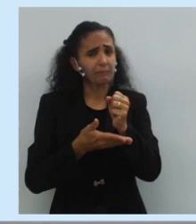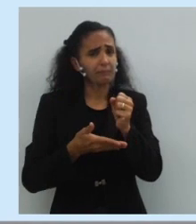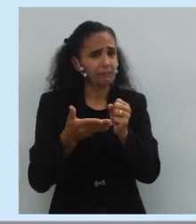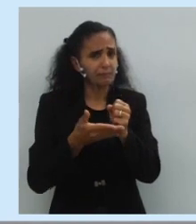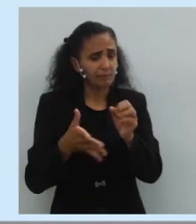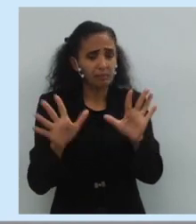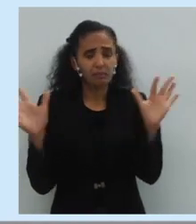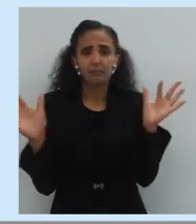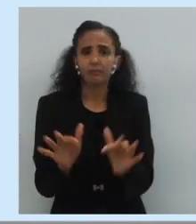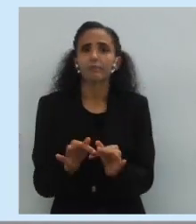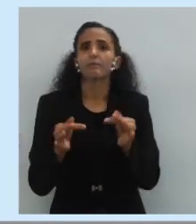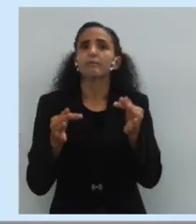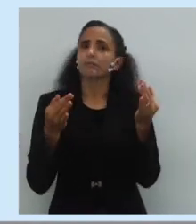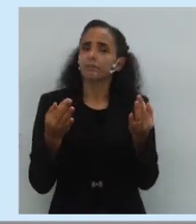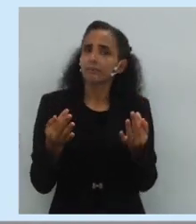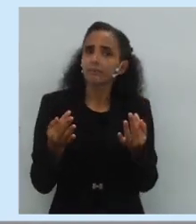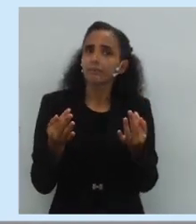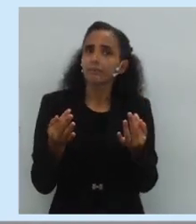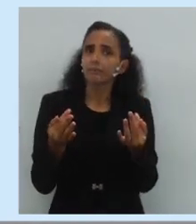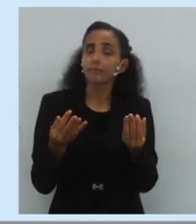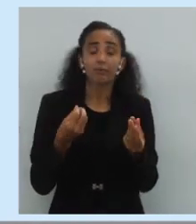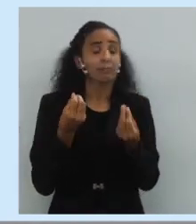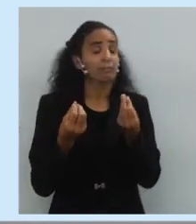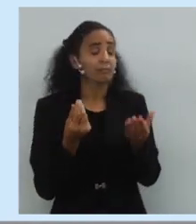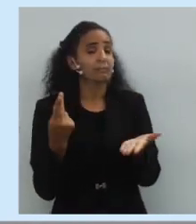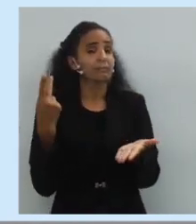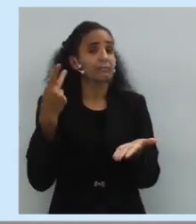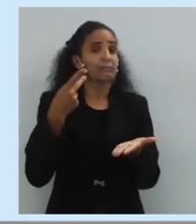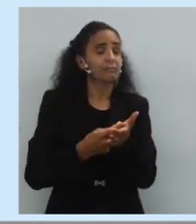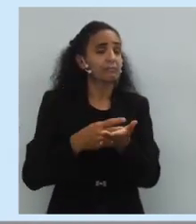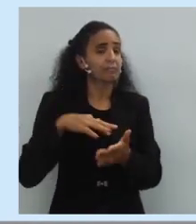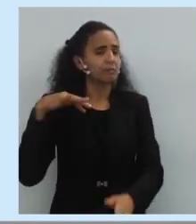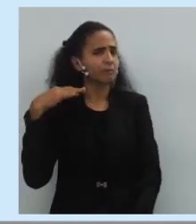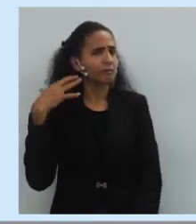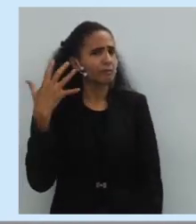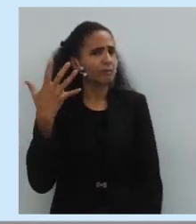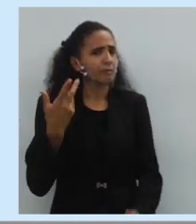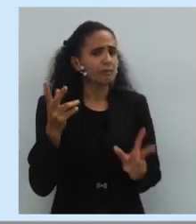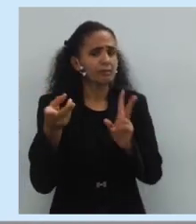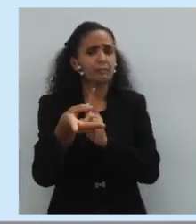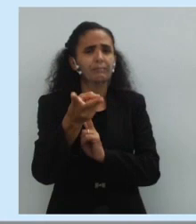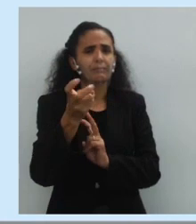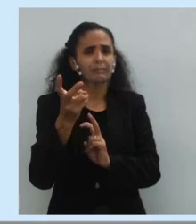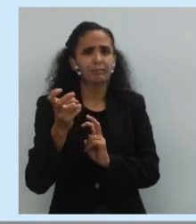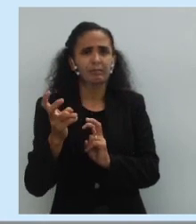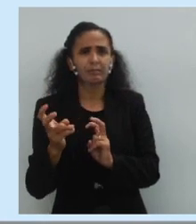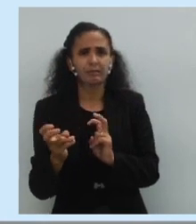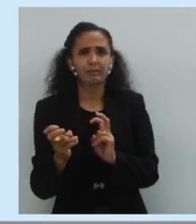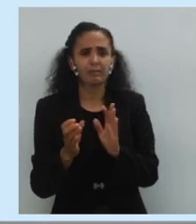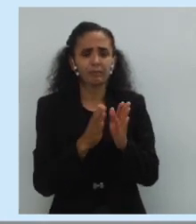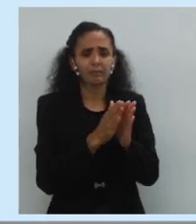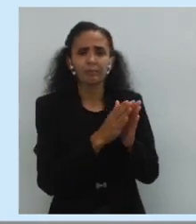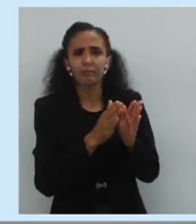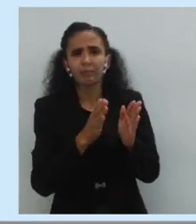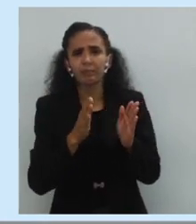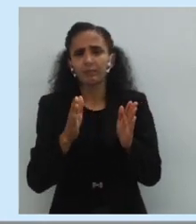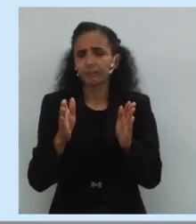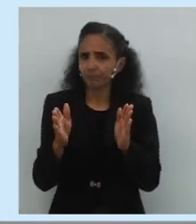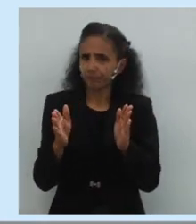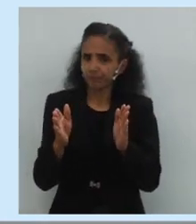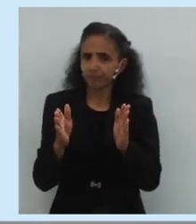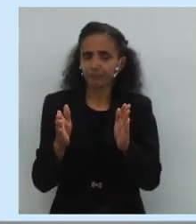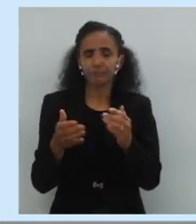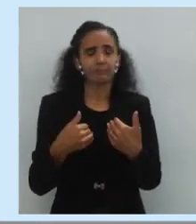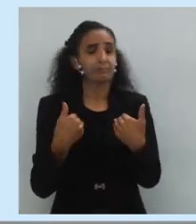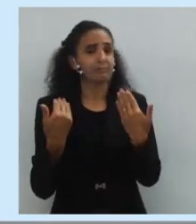são primária, secundária e terciária, né? Que pode ser detectado aí por períodos